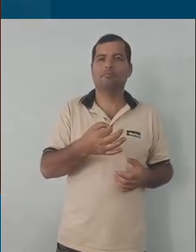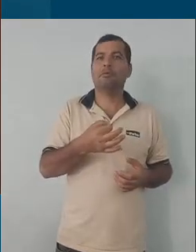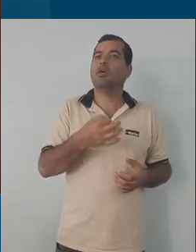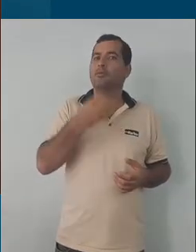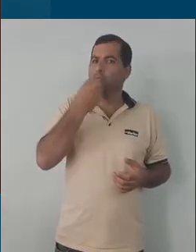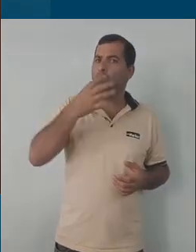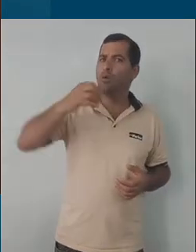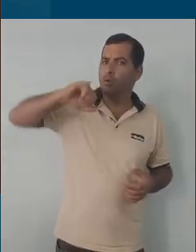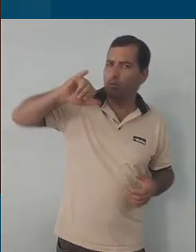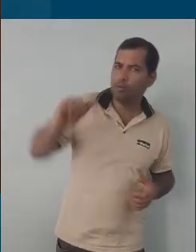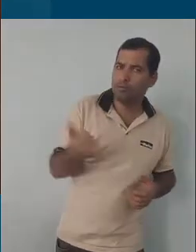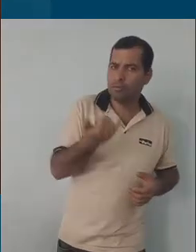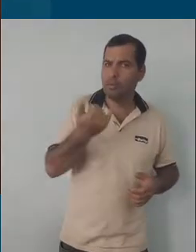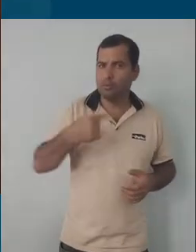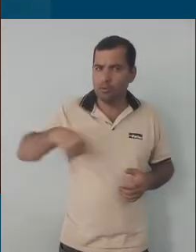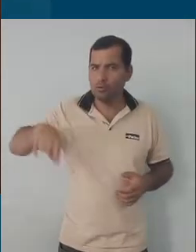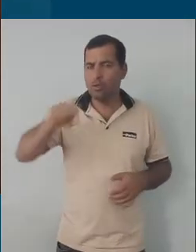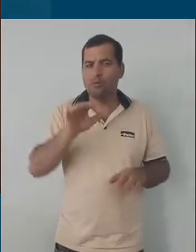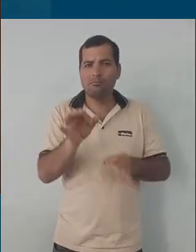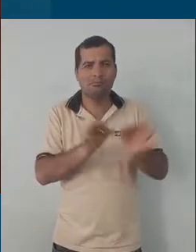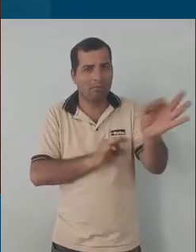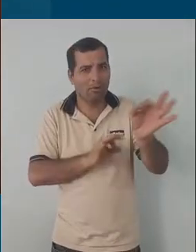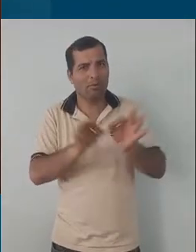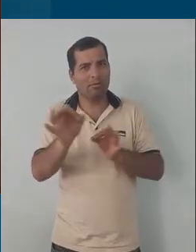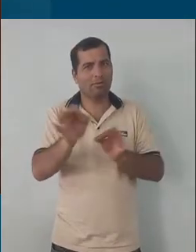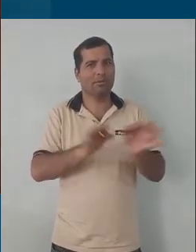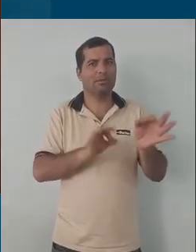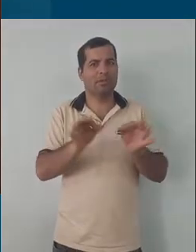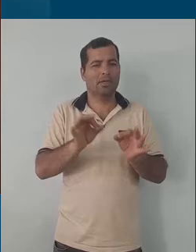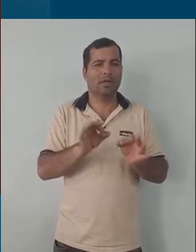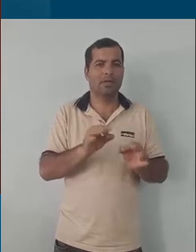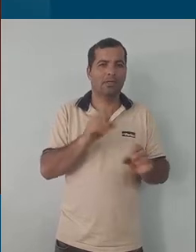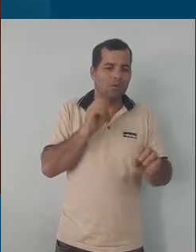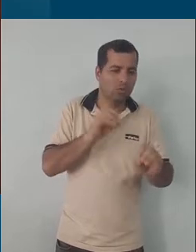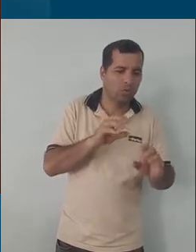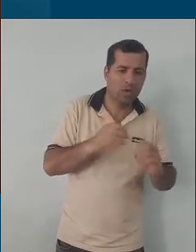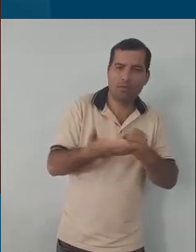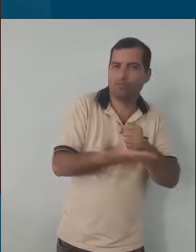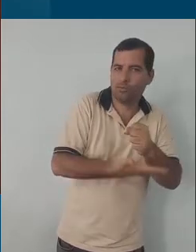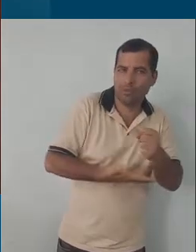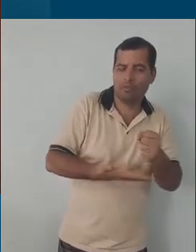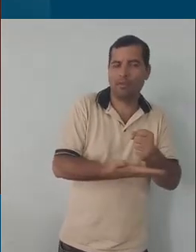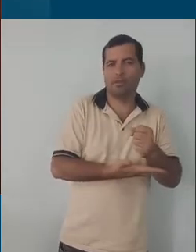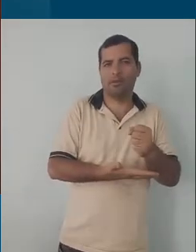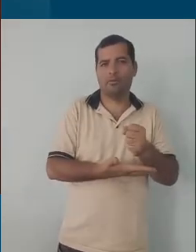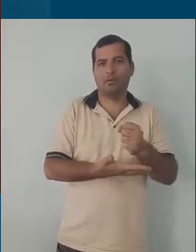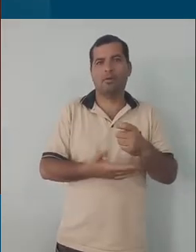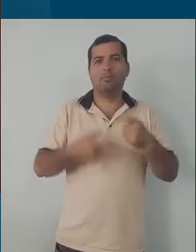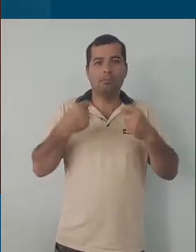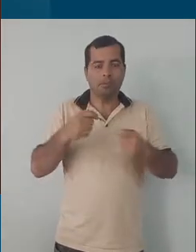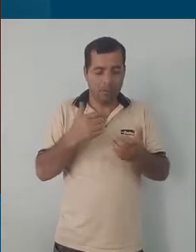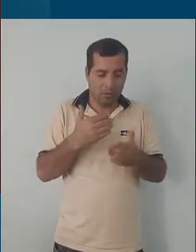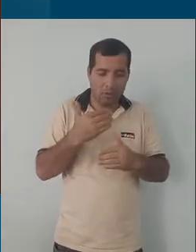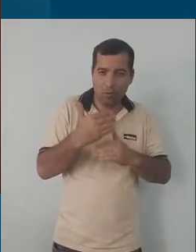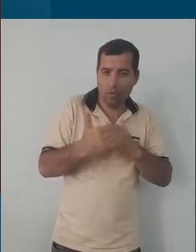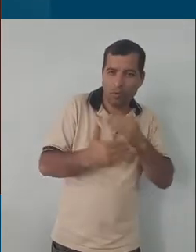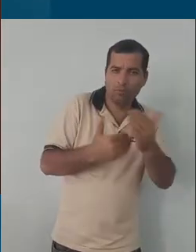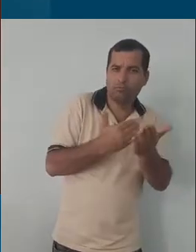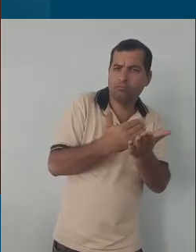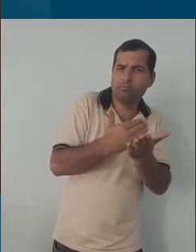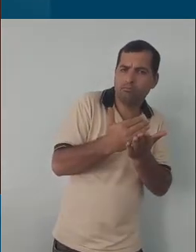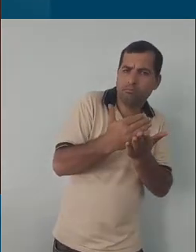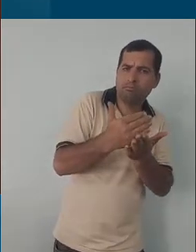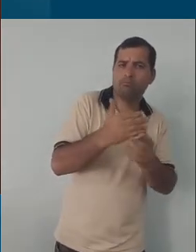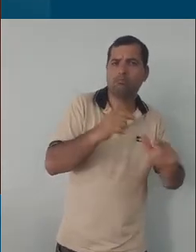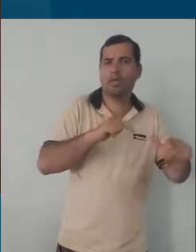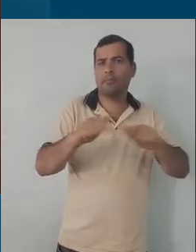oportunidade para a gente estar organizado na escola de ensino fundamental, para começar um trabalho com as crianças que